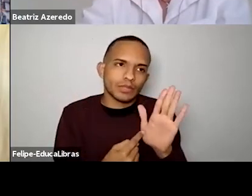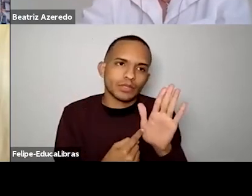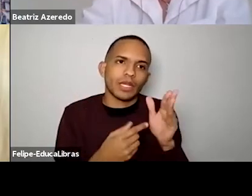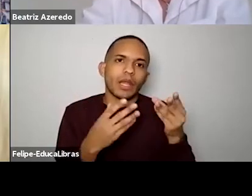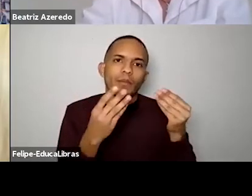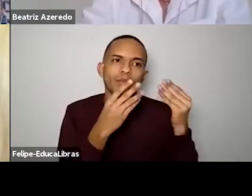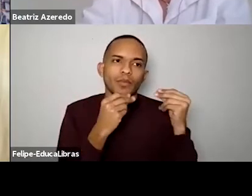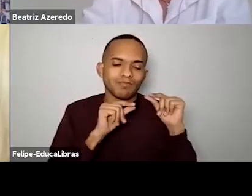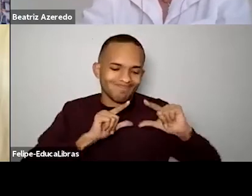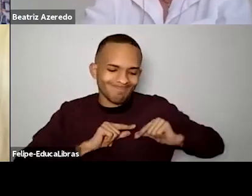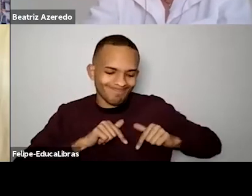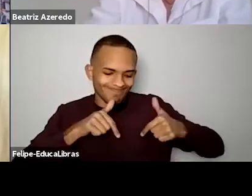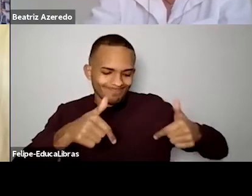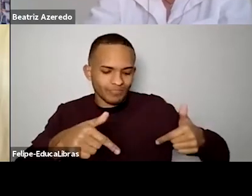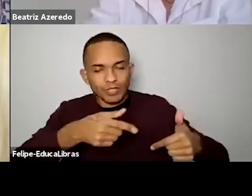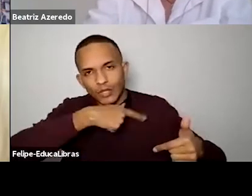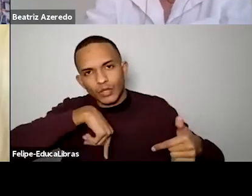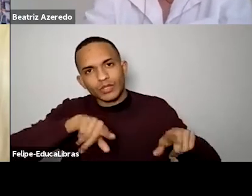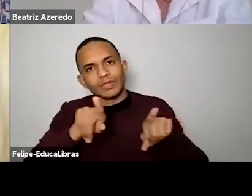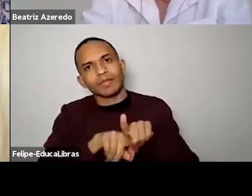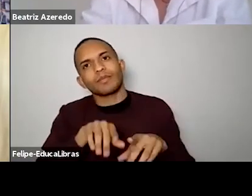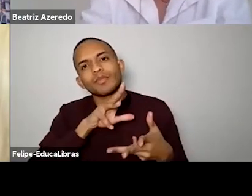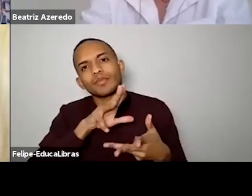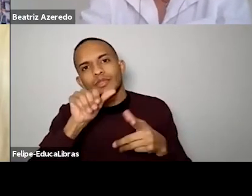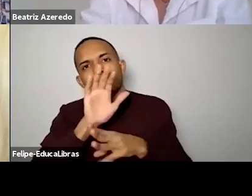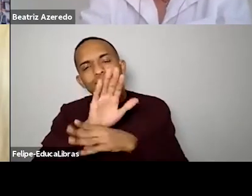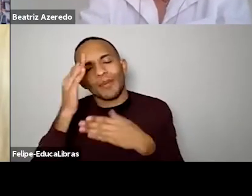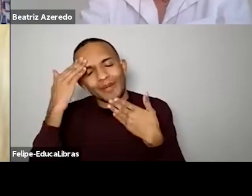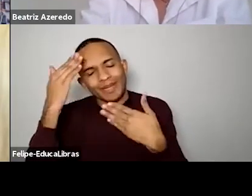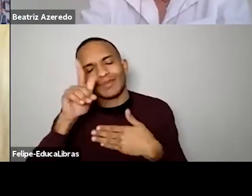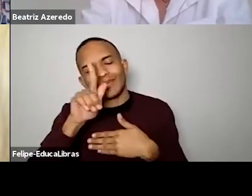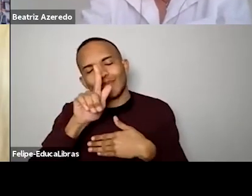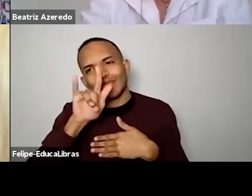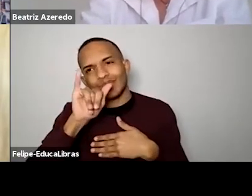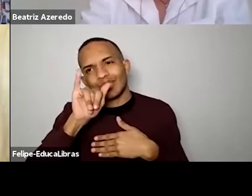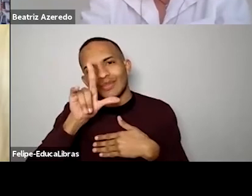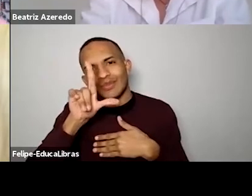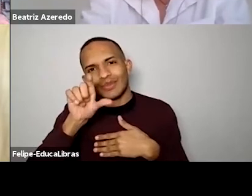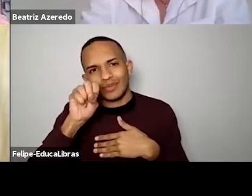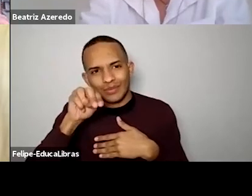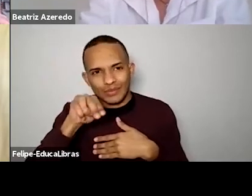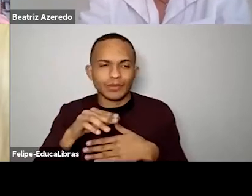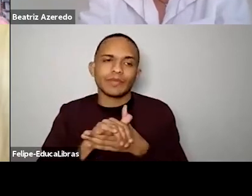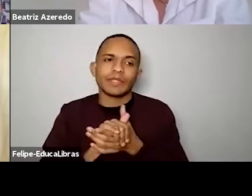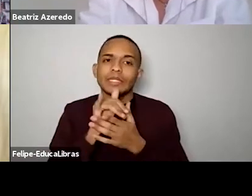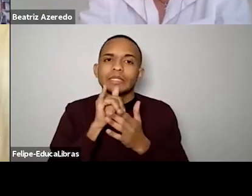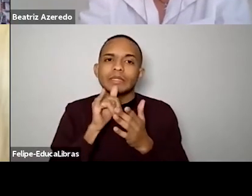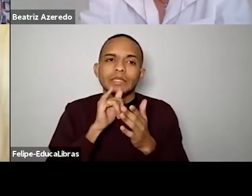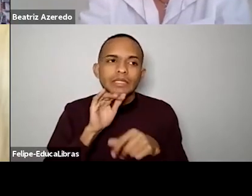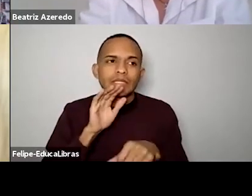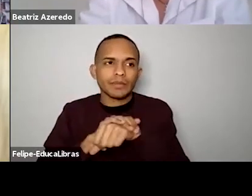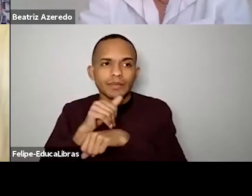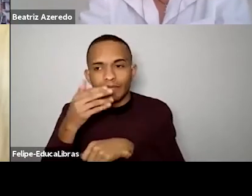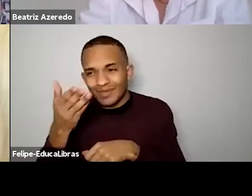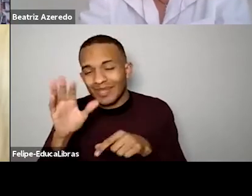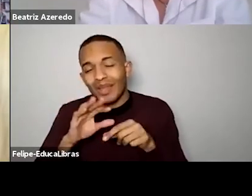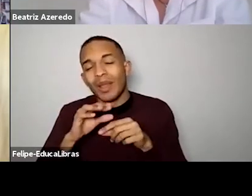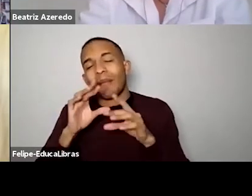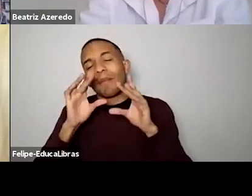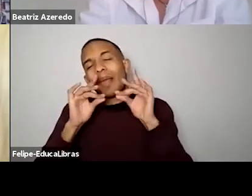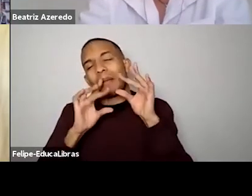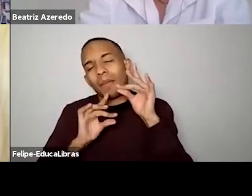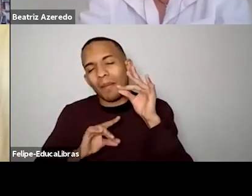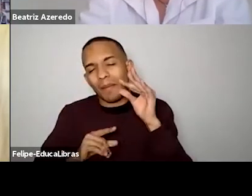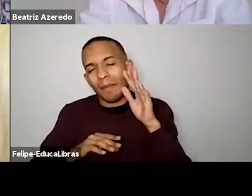ações de nós para o mundo. Obrigada, Gilson. Eu vou... Eu te cutuquei aqui numa conversa mais longa e estourei o seu